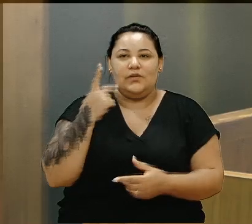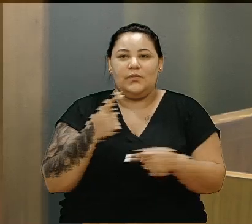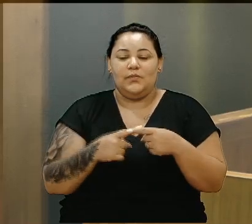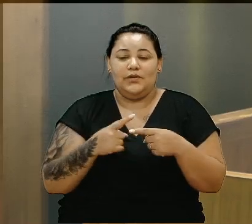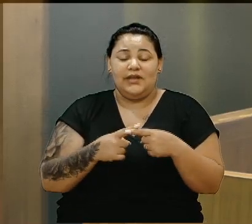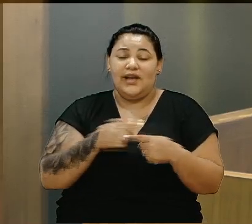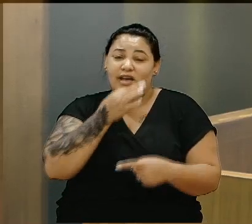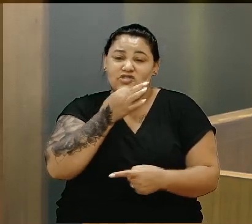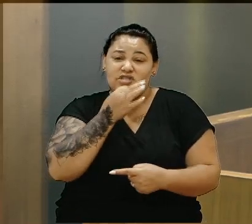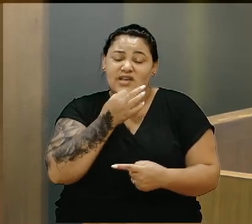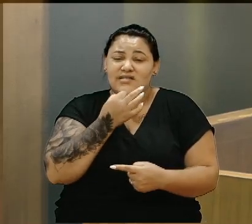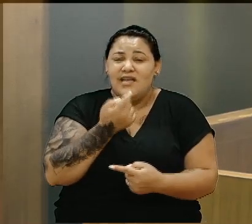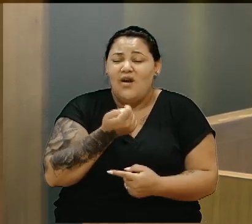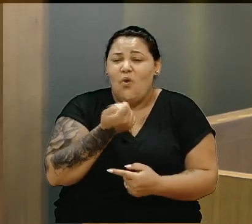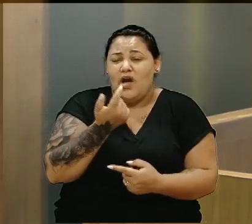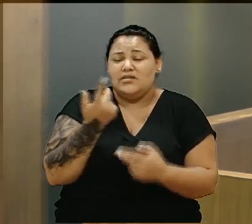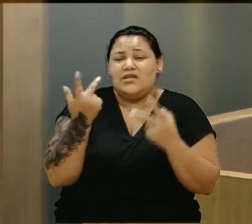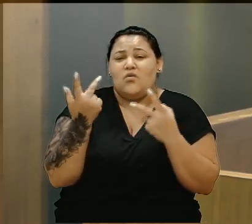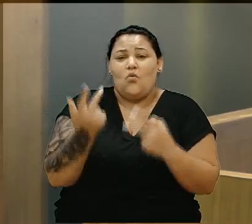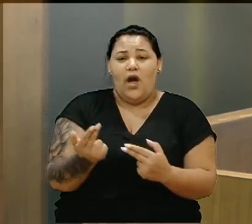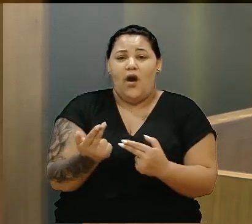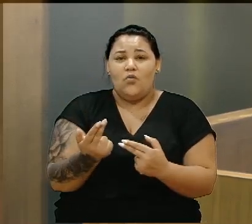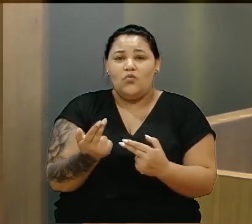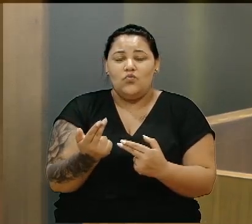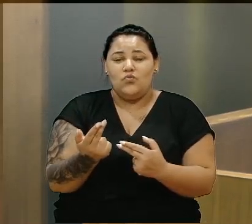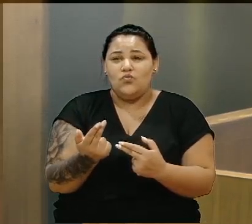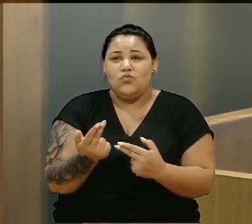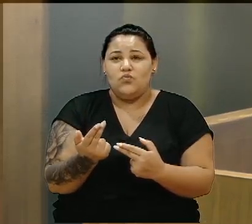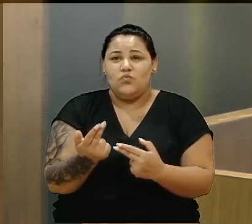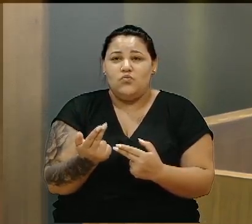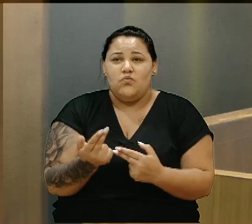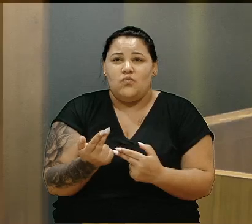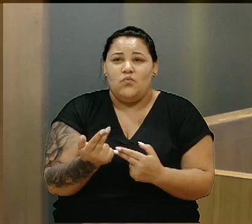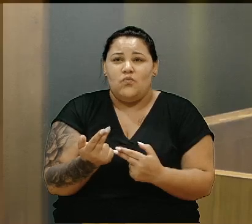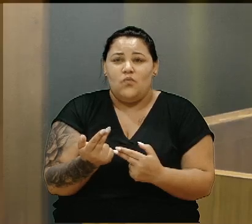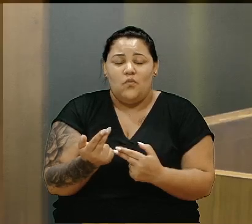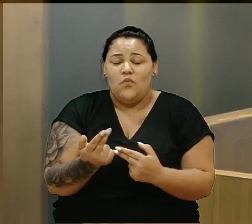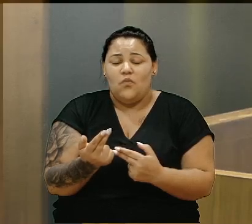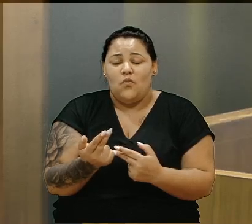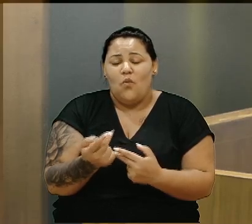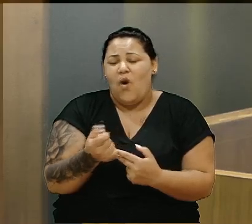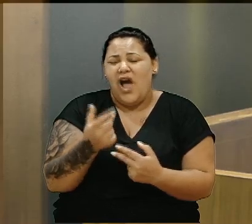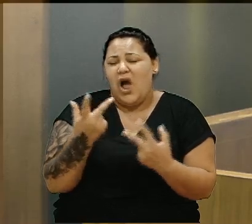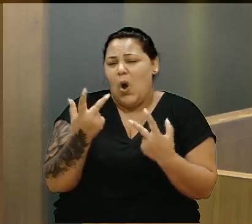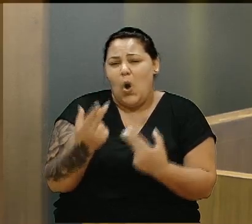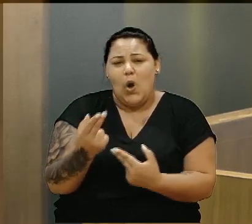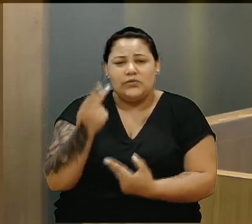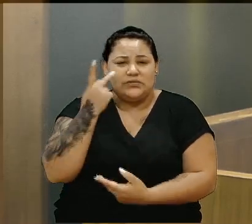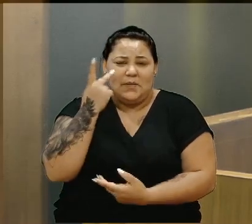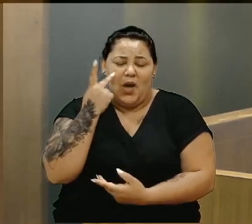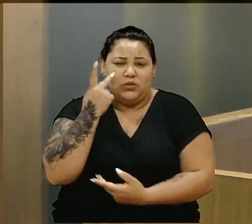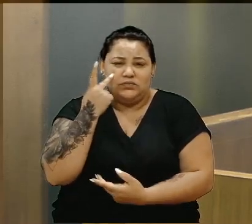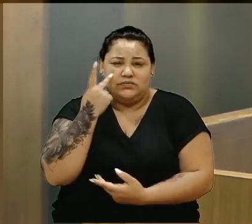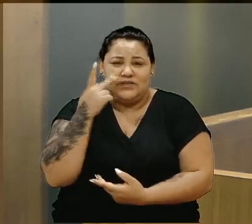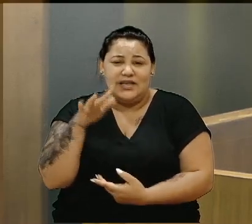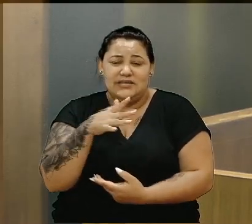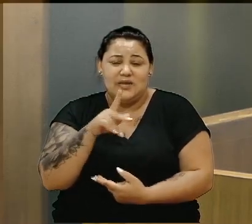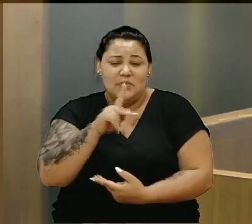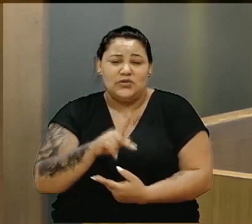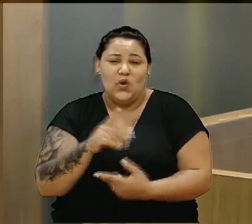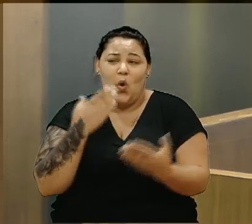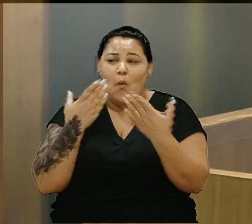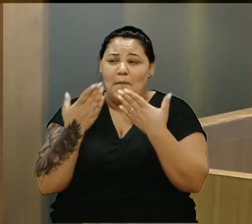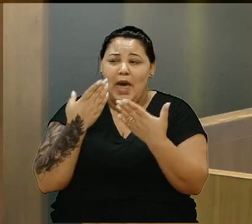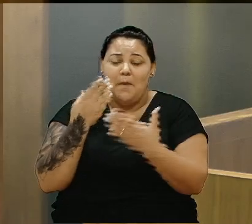Paulo. Caxias sempre teve os olhos voltados mais para São Paulo do que para Porto Alegre. Até pelo desenvolvimento